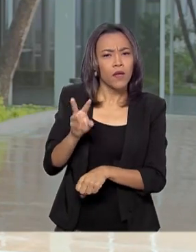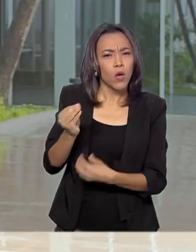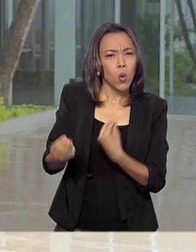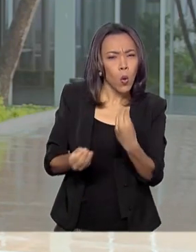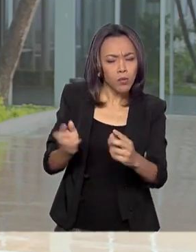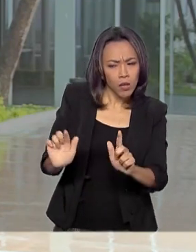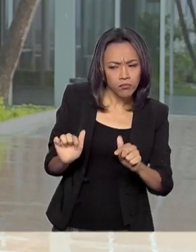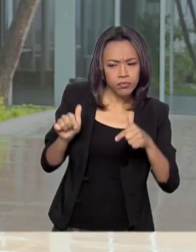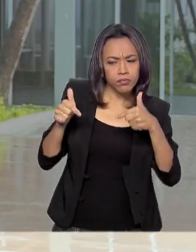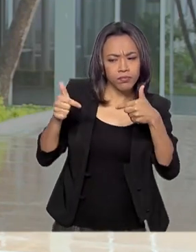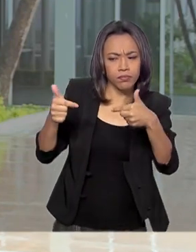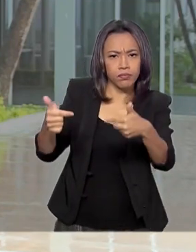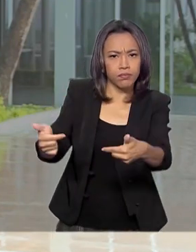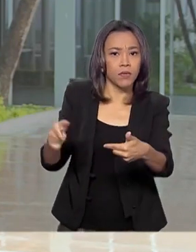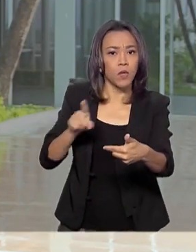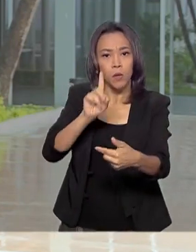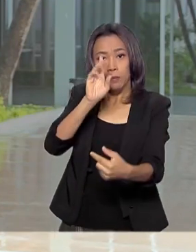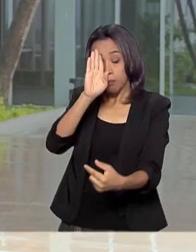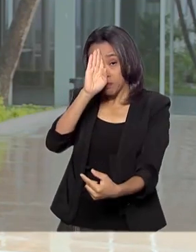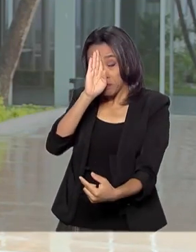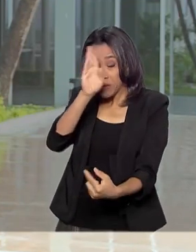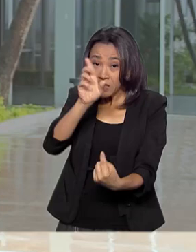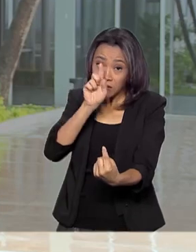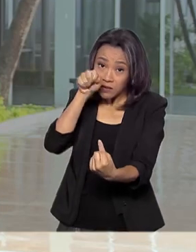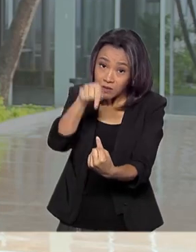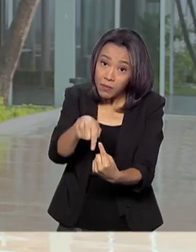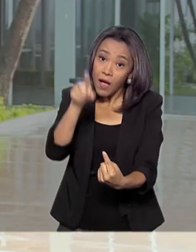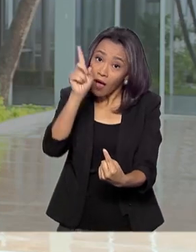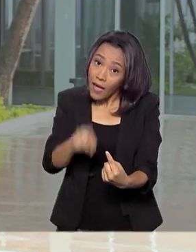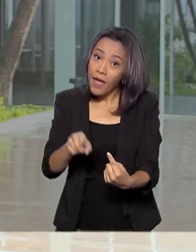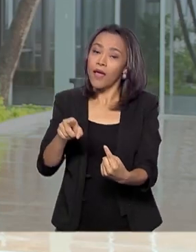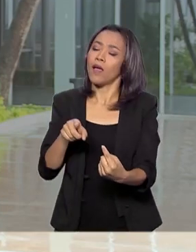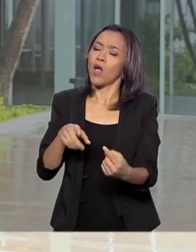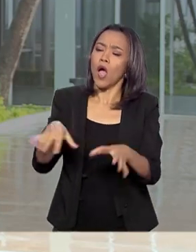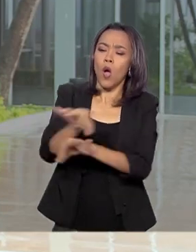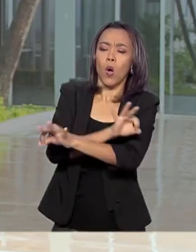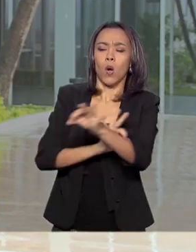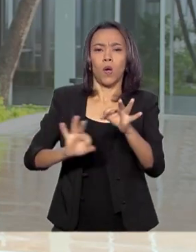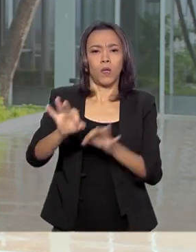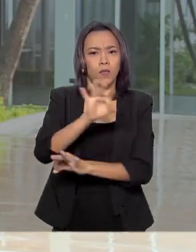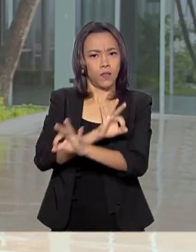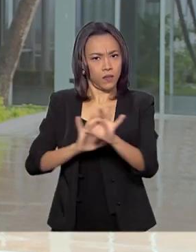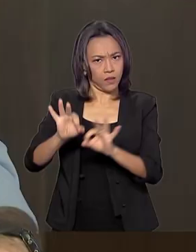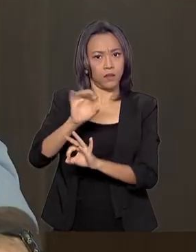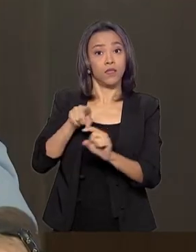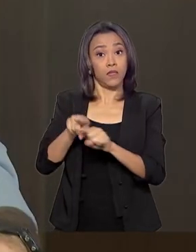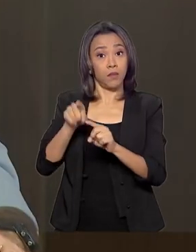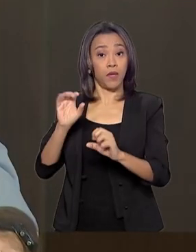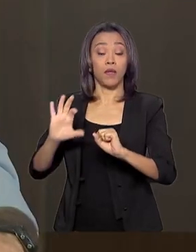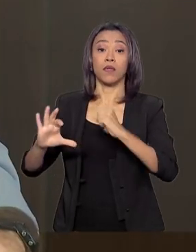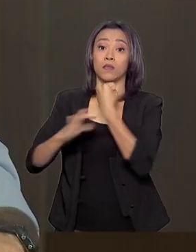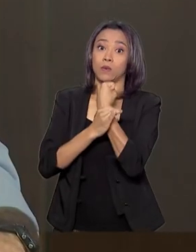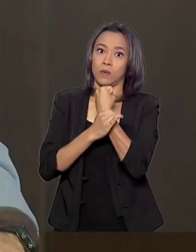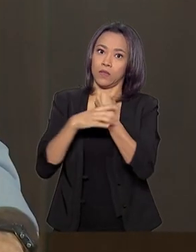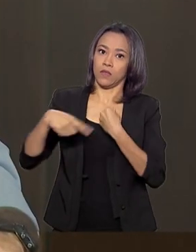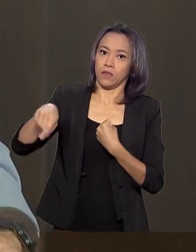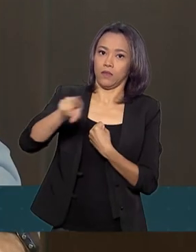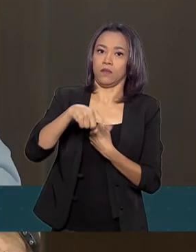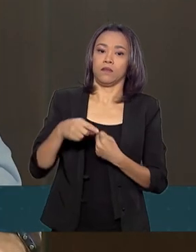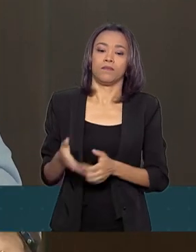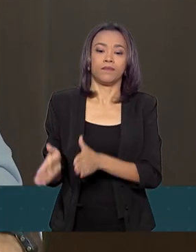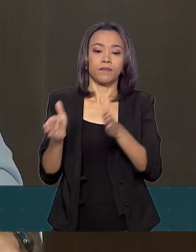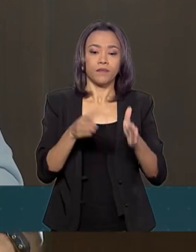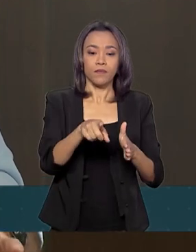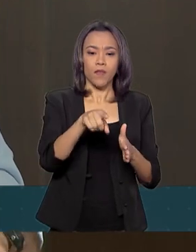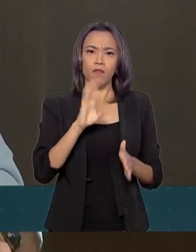tropas cuja principal missão é garantir a ordem pública e a defesa do patrimônio. Nós disponibilizamos muito